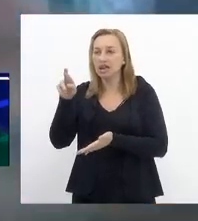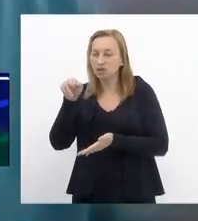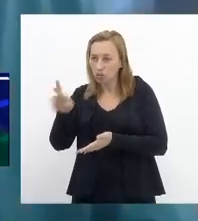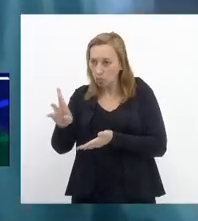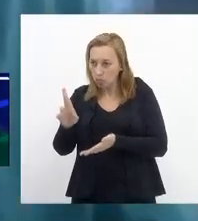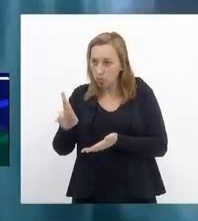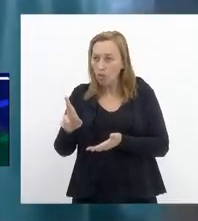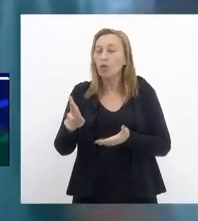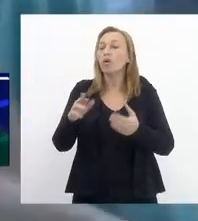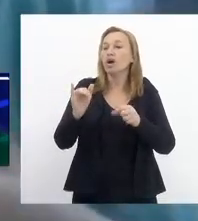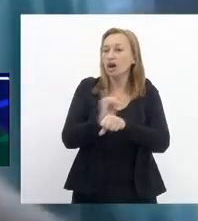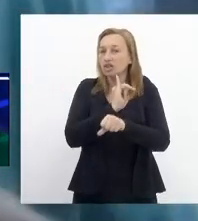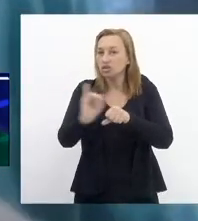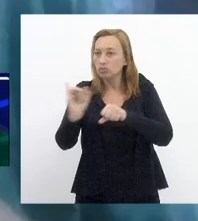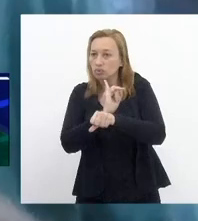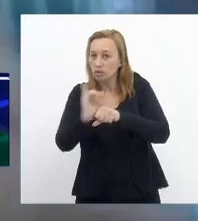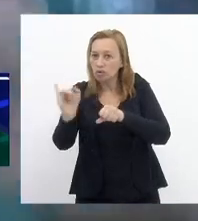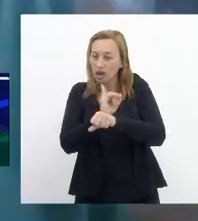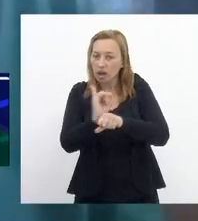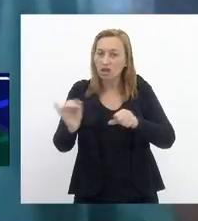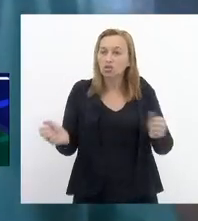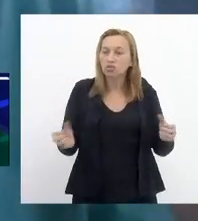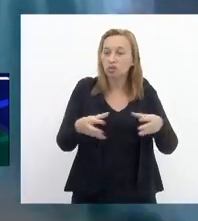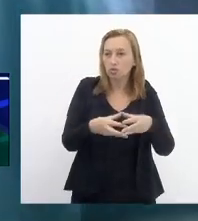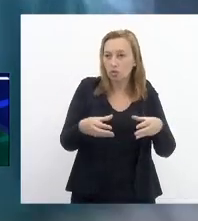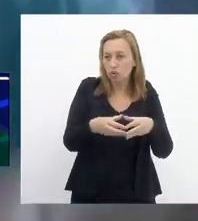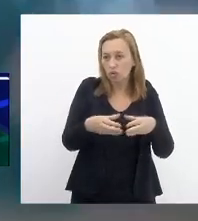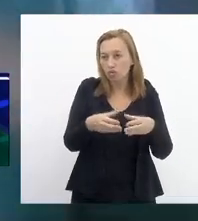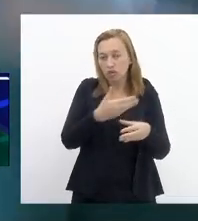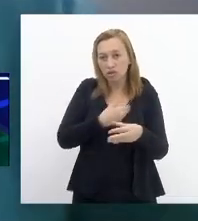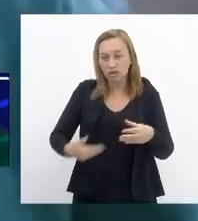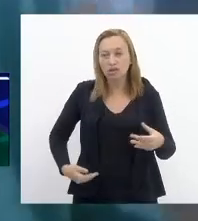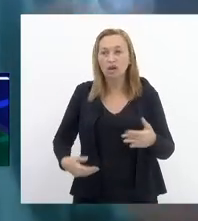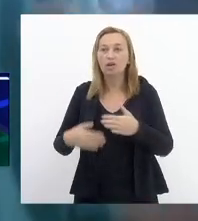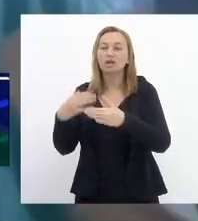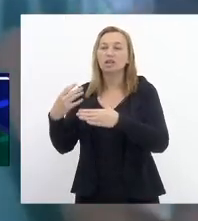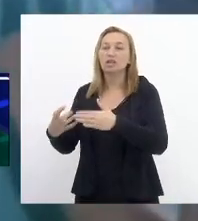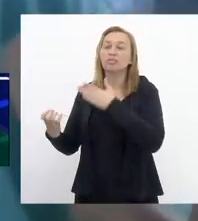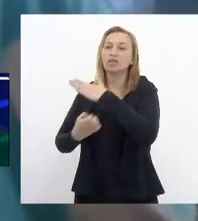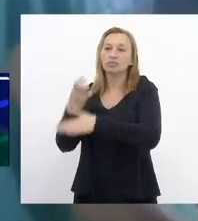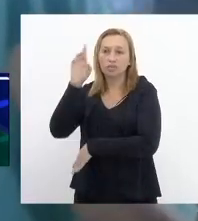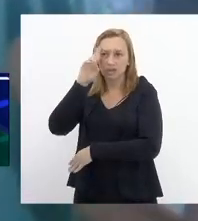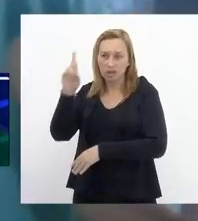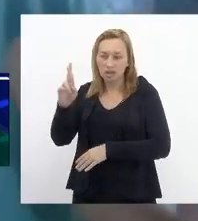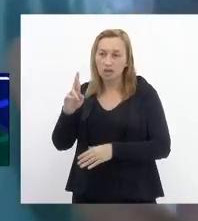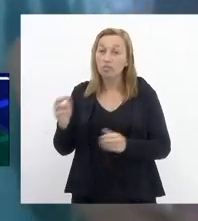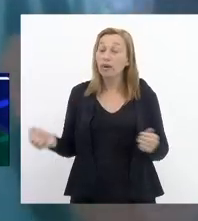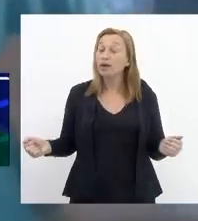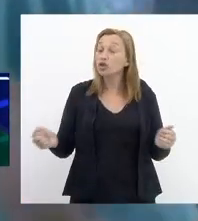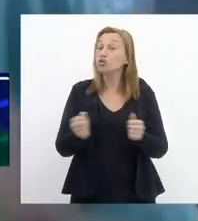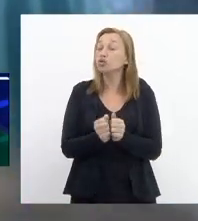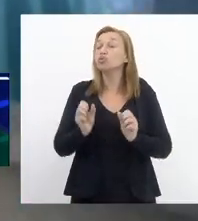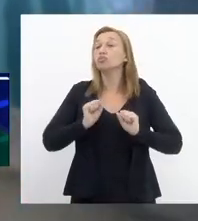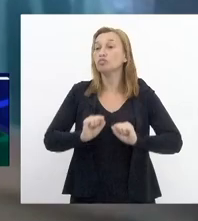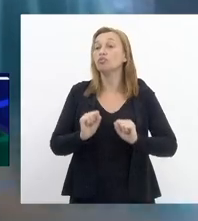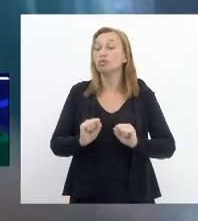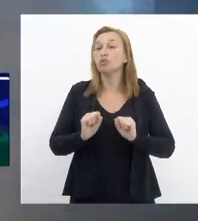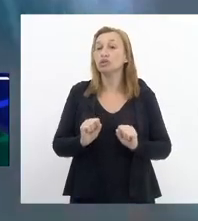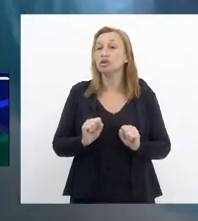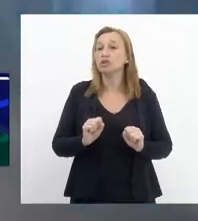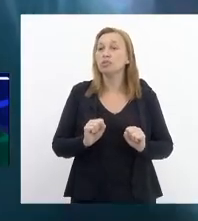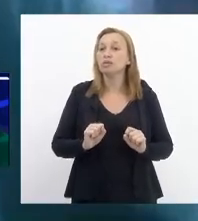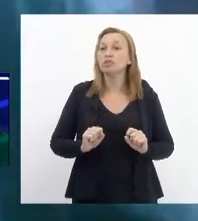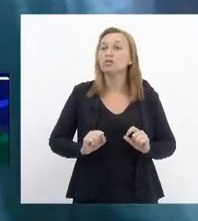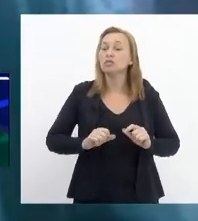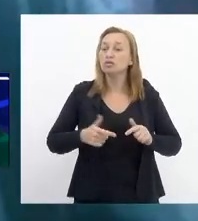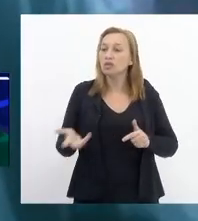se articular com o setor governamental e empresarial para que todos juntos façamos com que isso